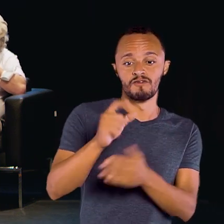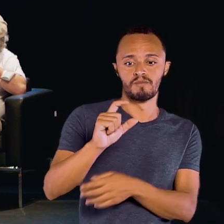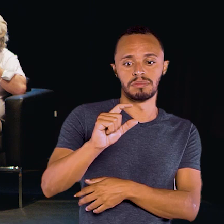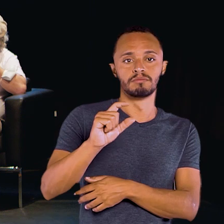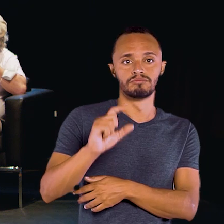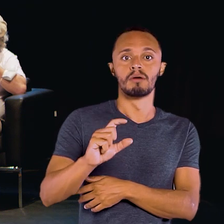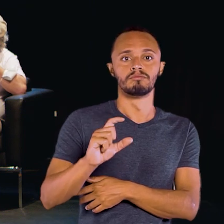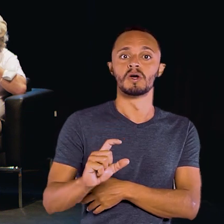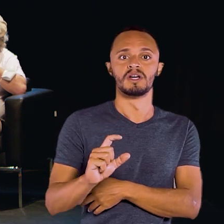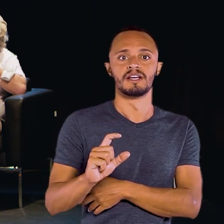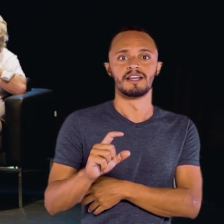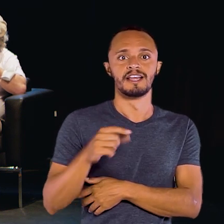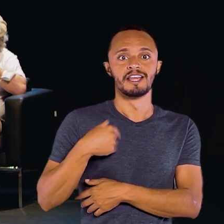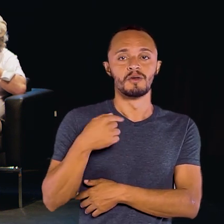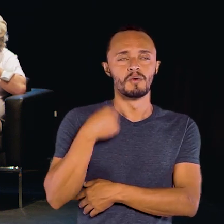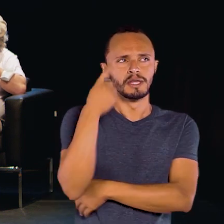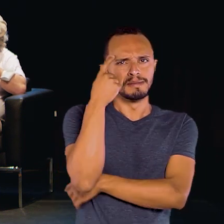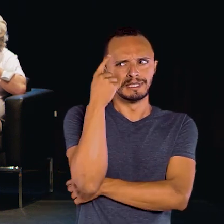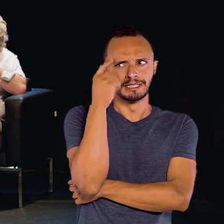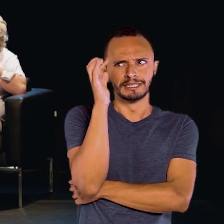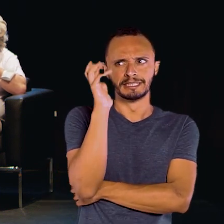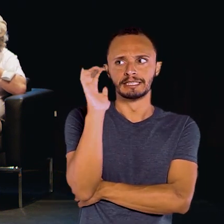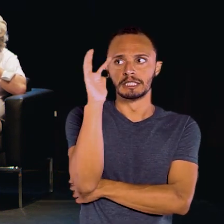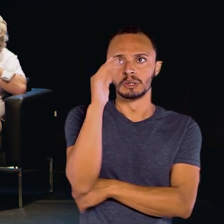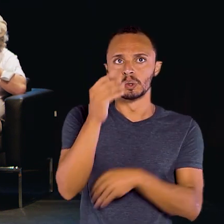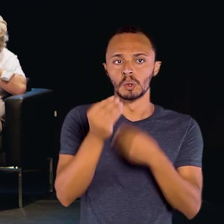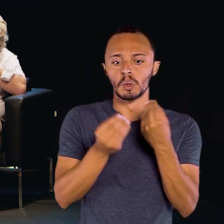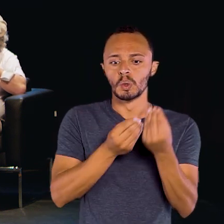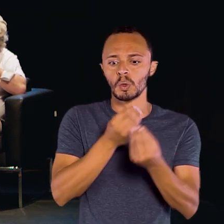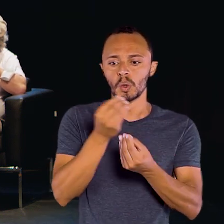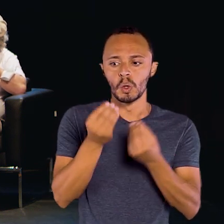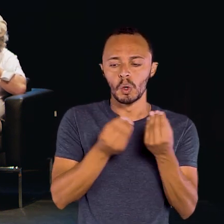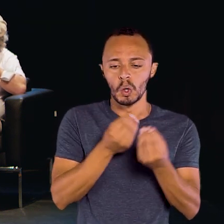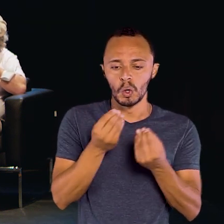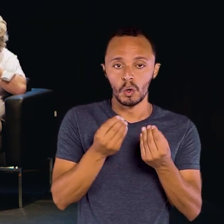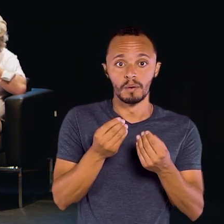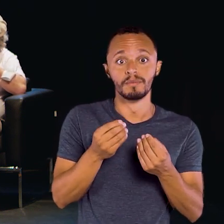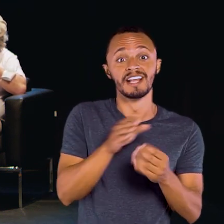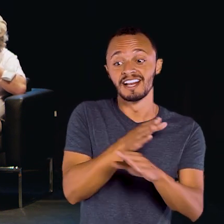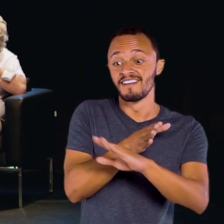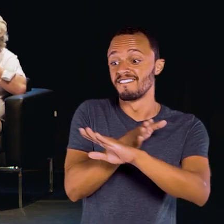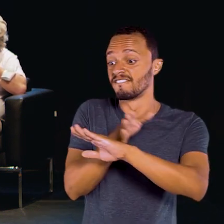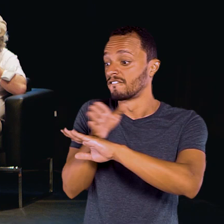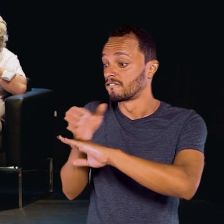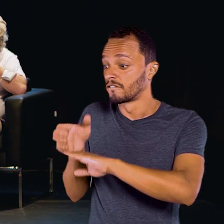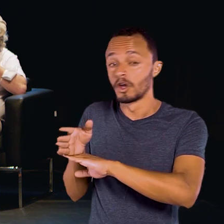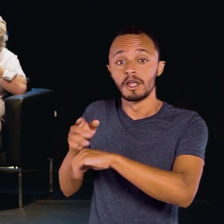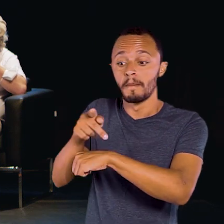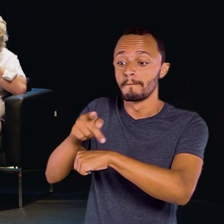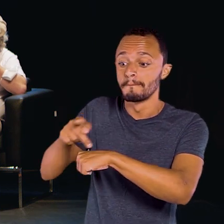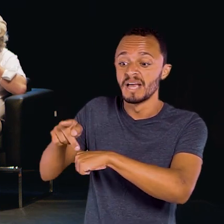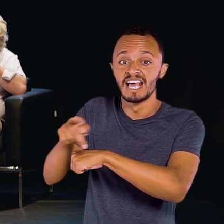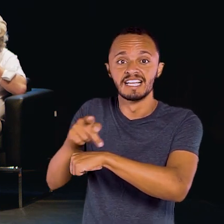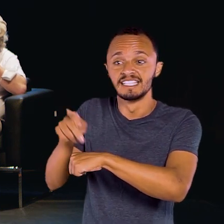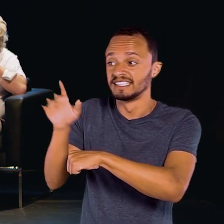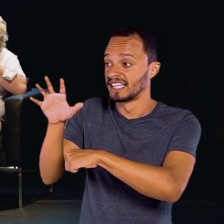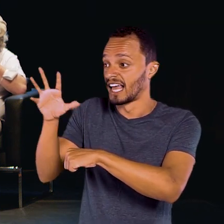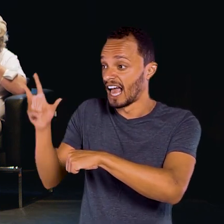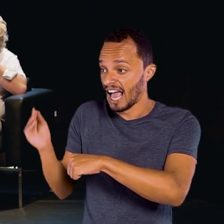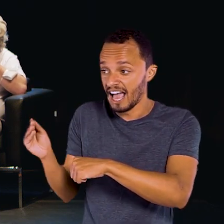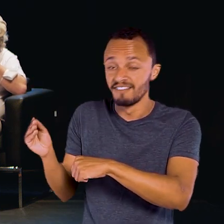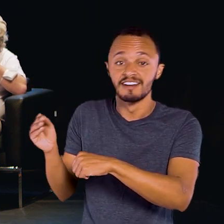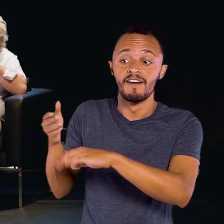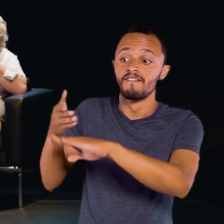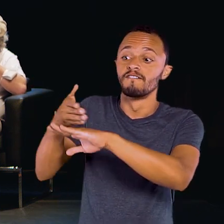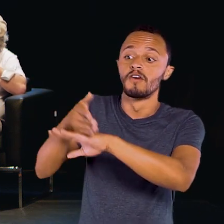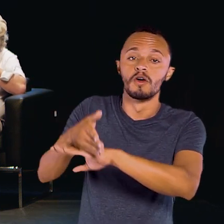para escrever aqueles 3 volumes. Ele viajou para diversos países africanos, Portugal, enfim, se embrenhou aí